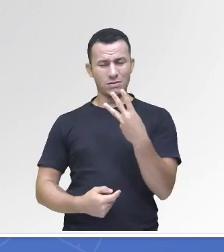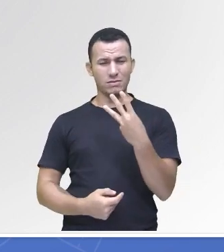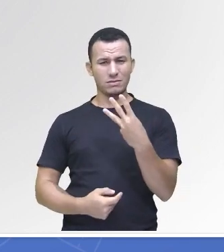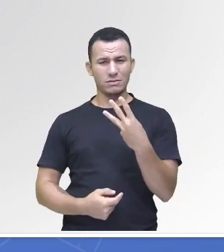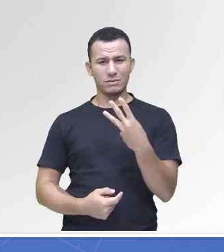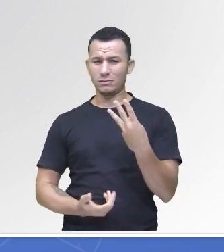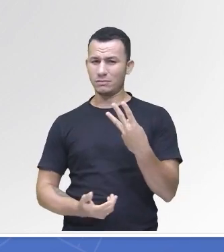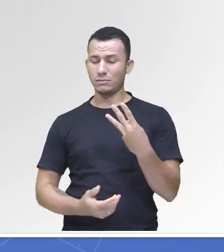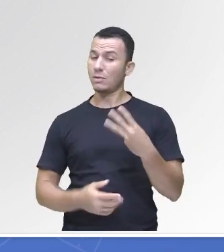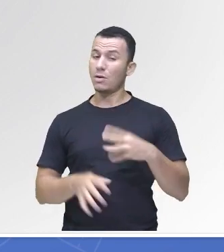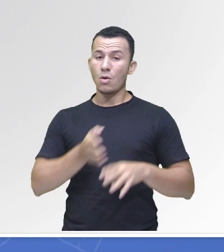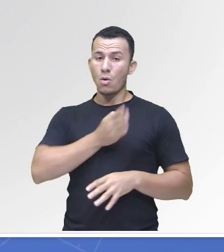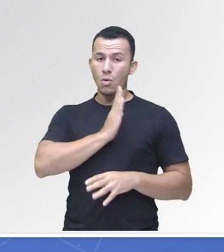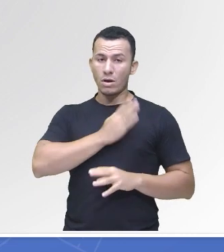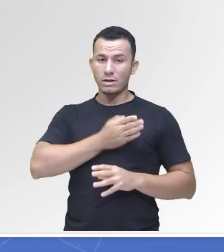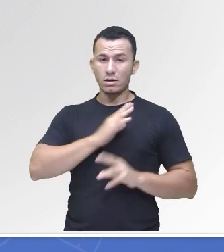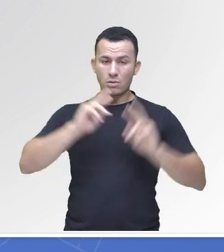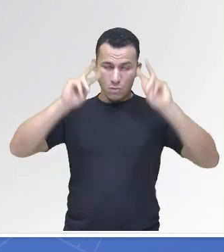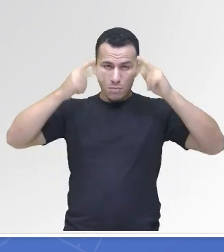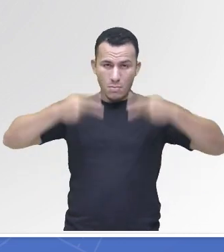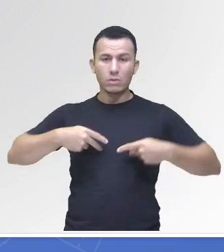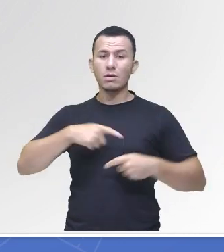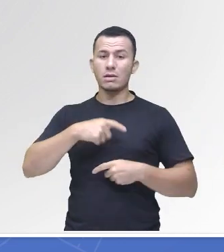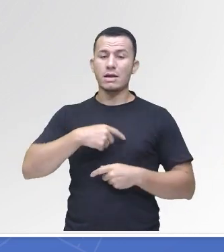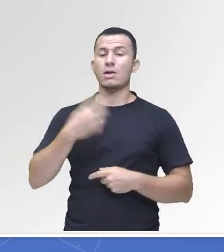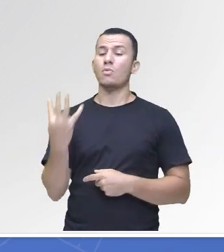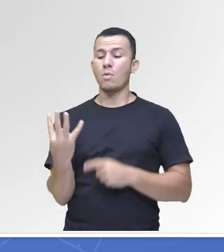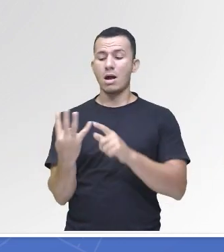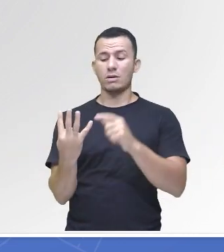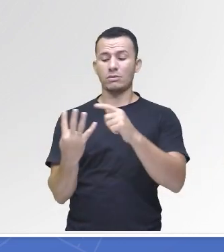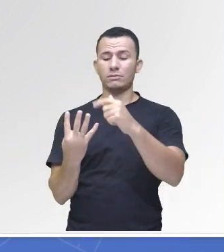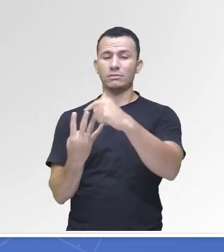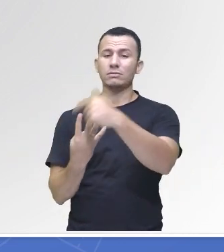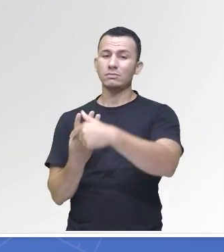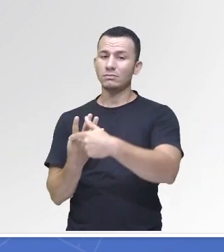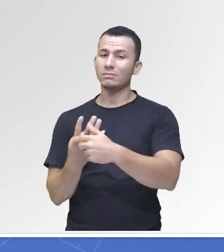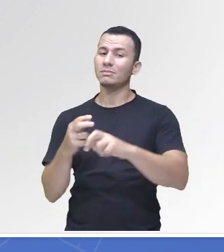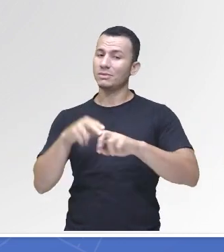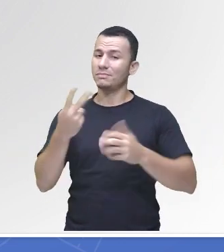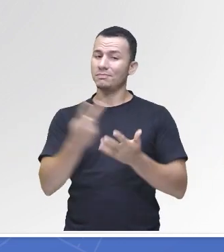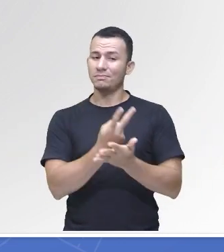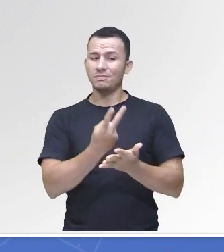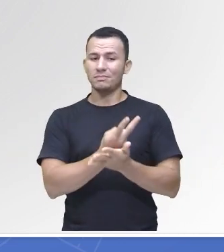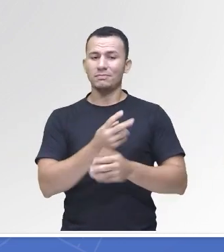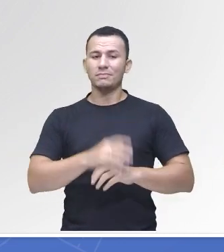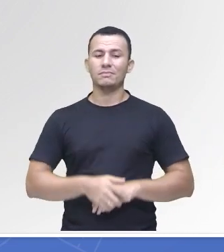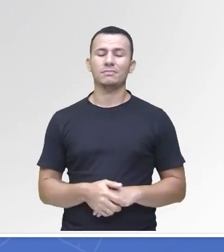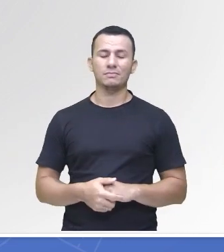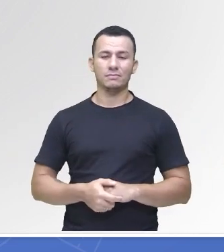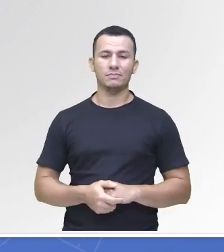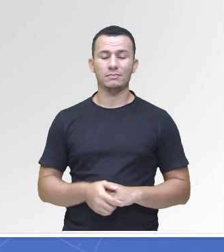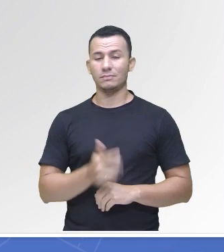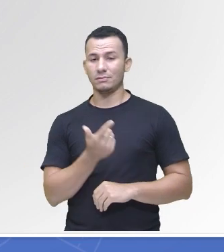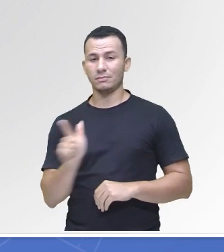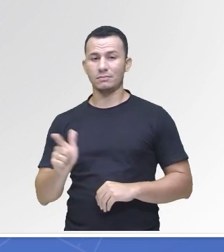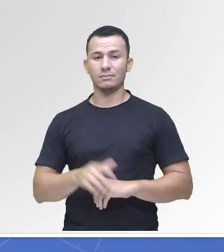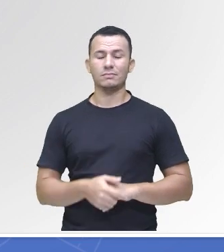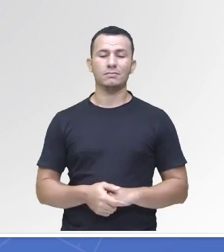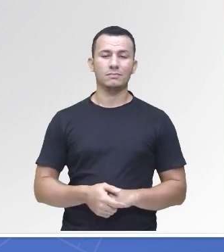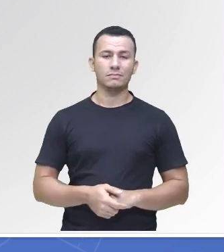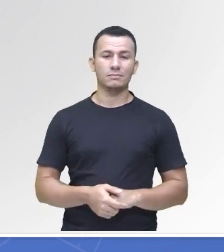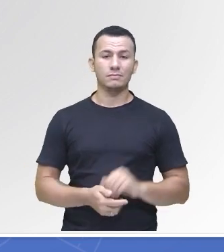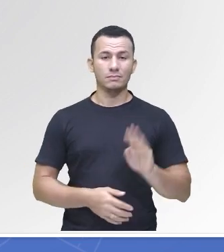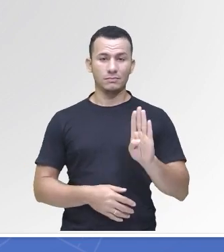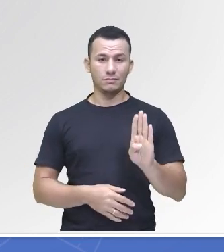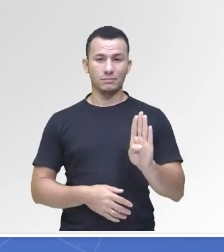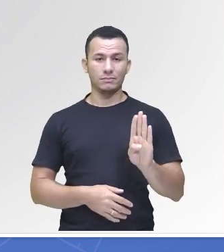ó, quatro cavidades, dois átrios e 12 ventrículos. Então vamos para a próxima.